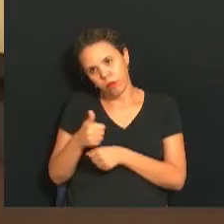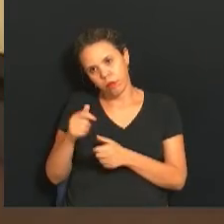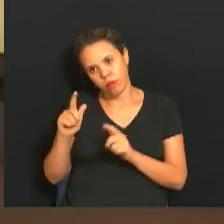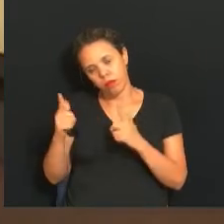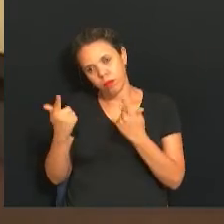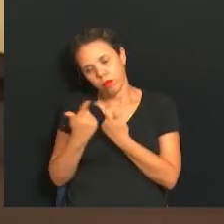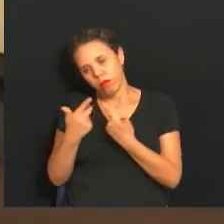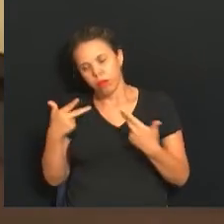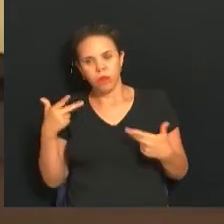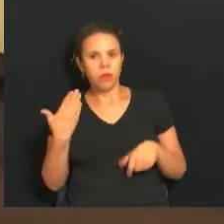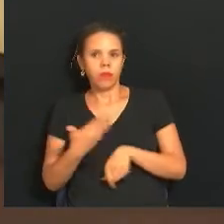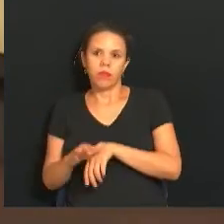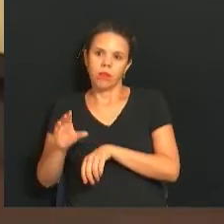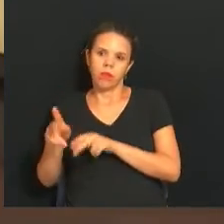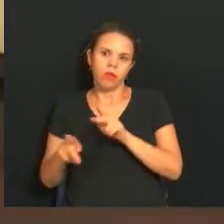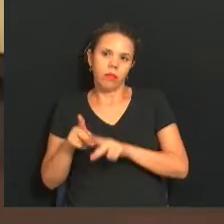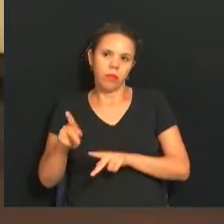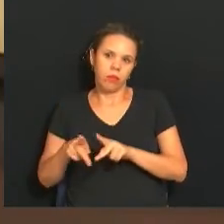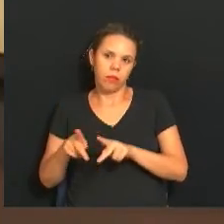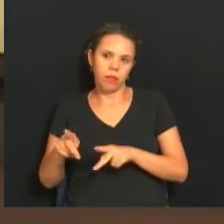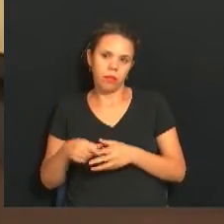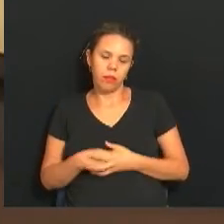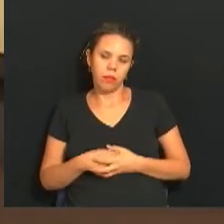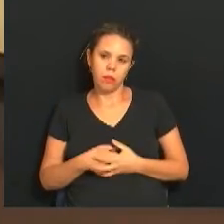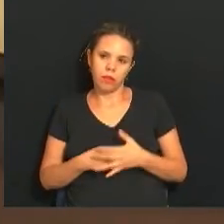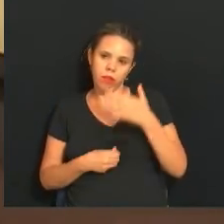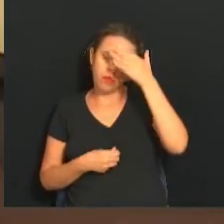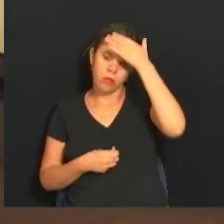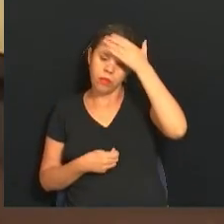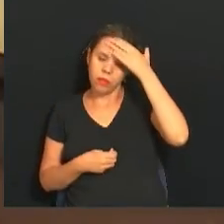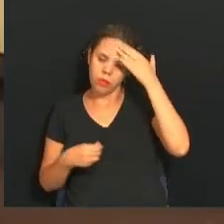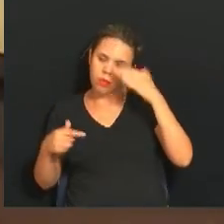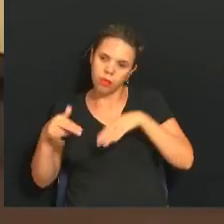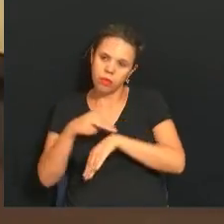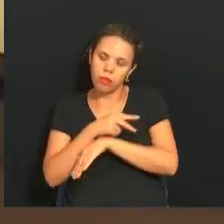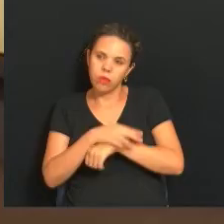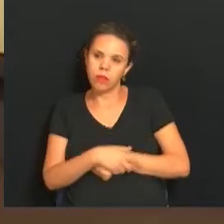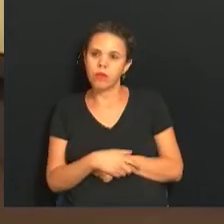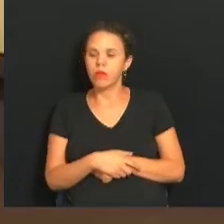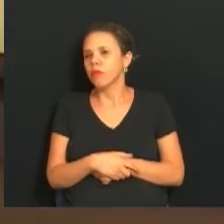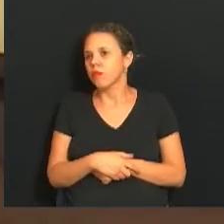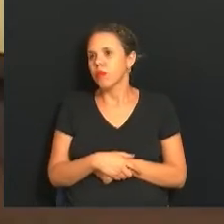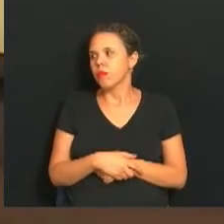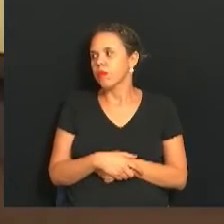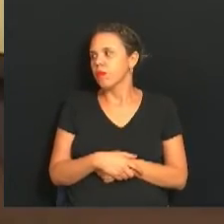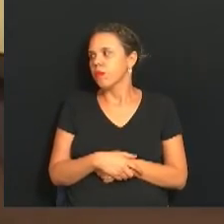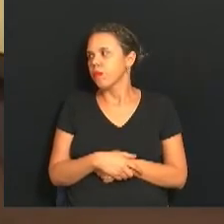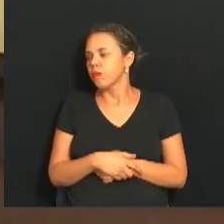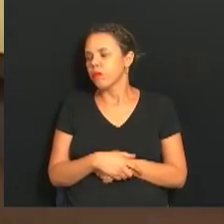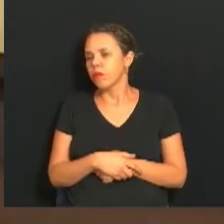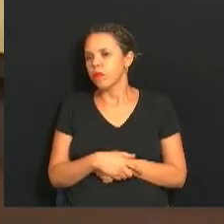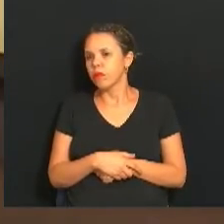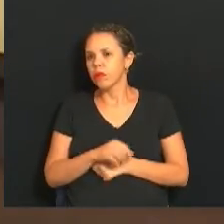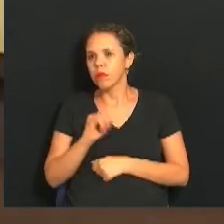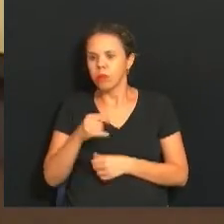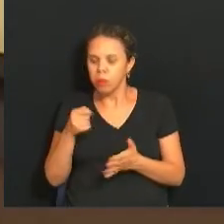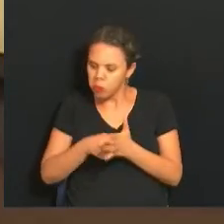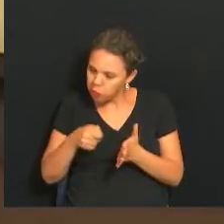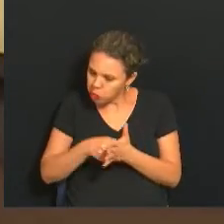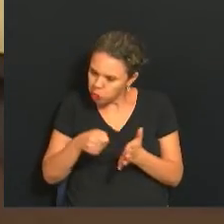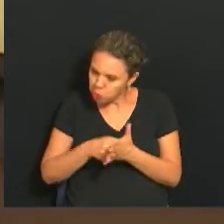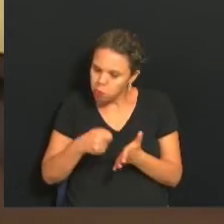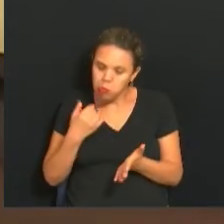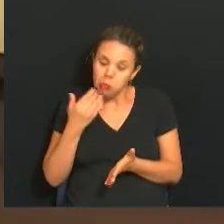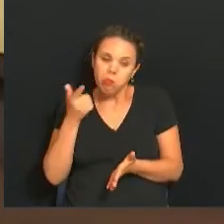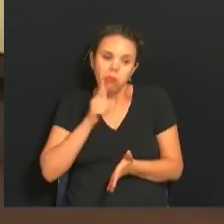varejo, treinamento de pessoas em todos os setores do varejo de moda. E se eu não tivesse tido a